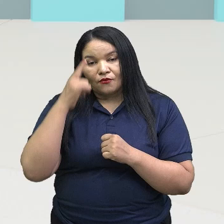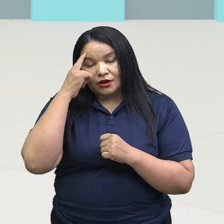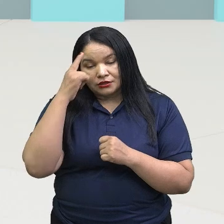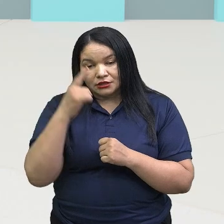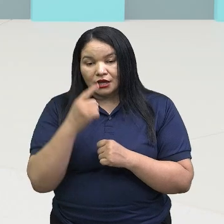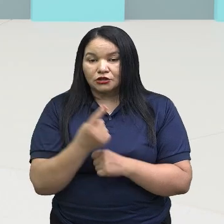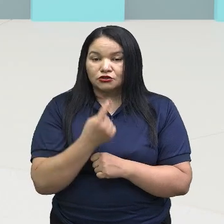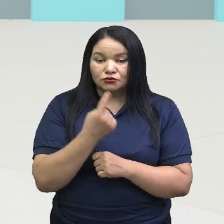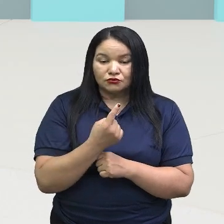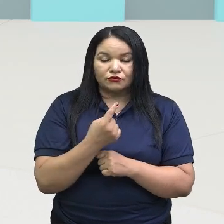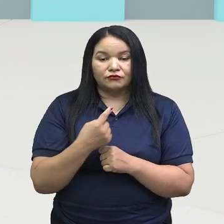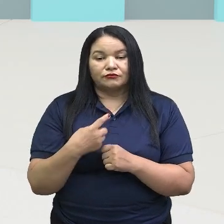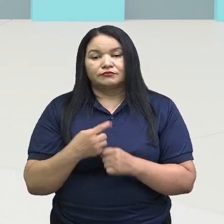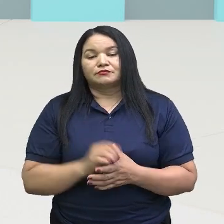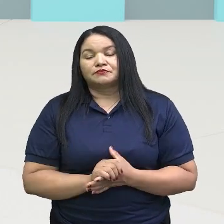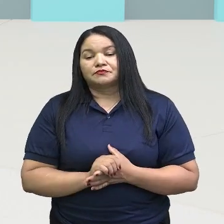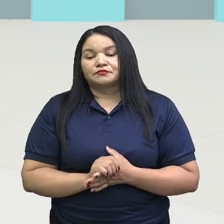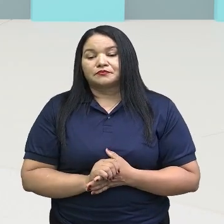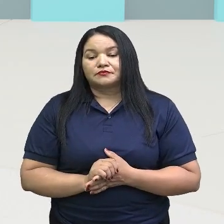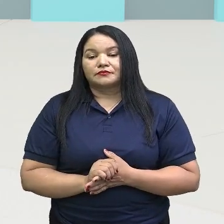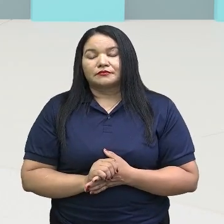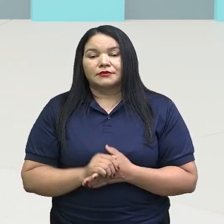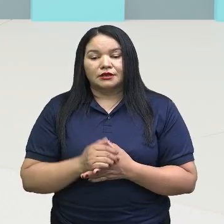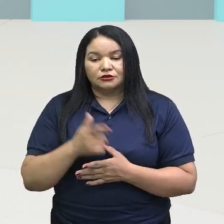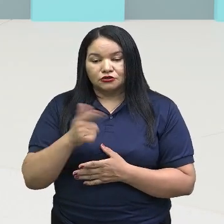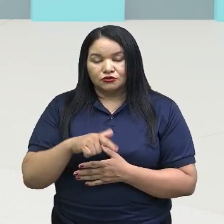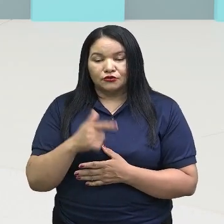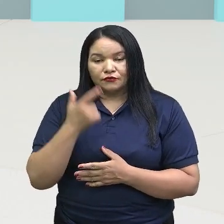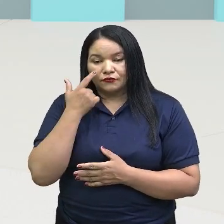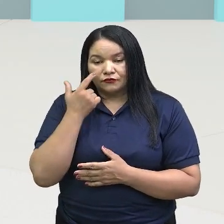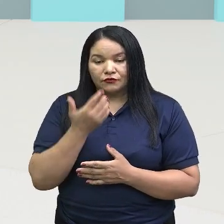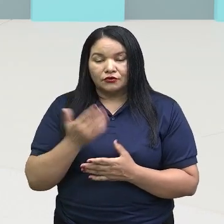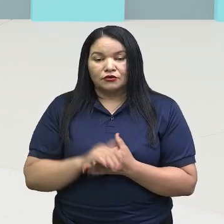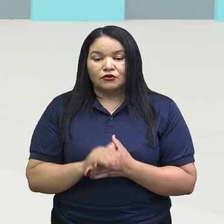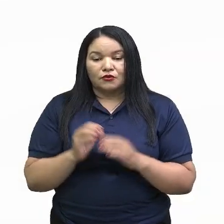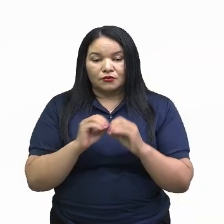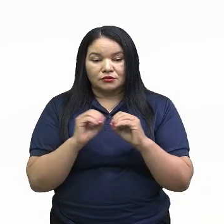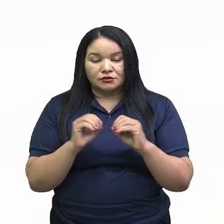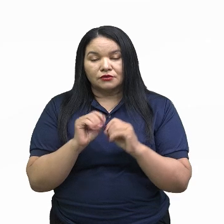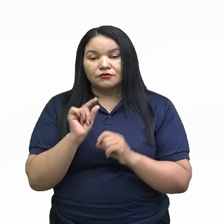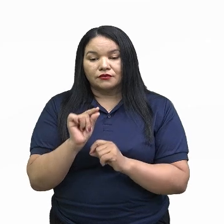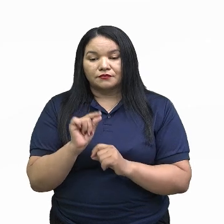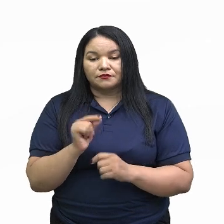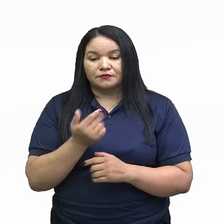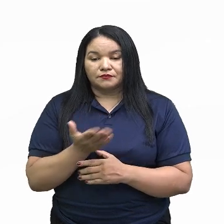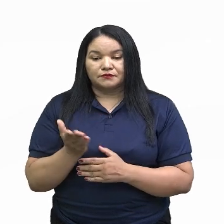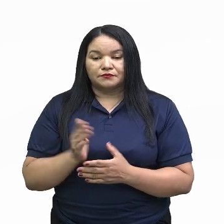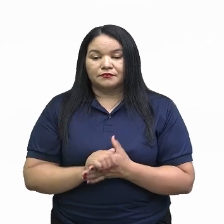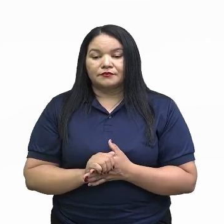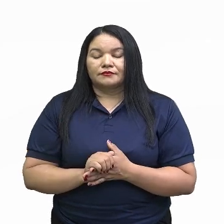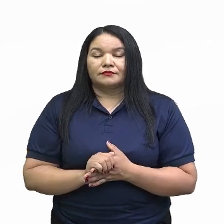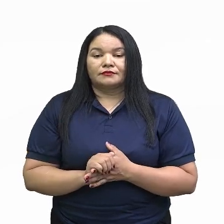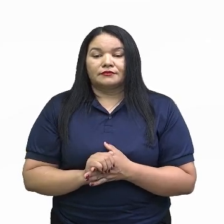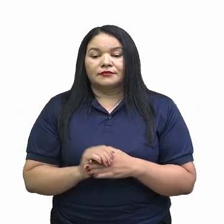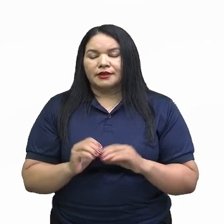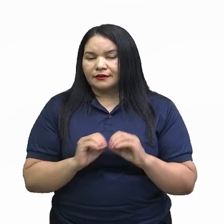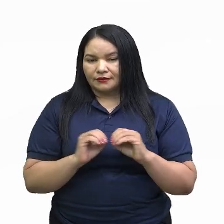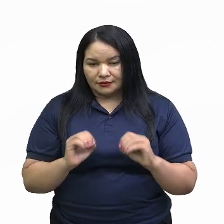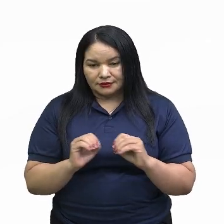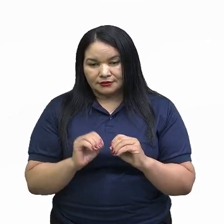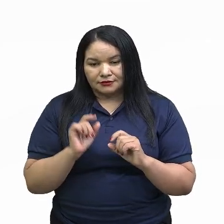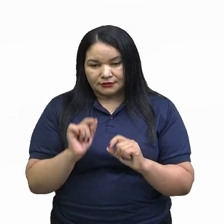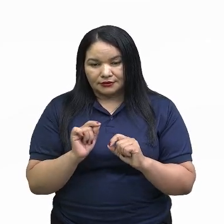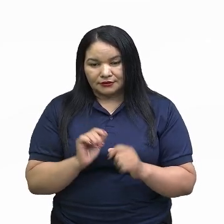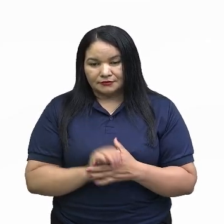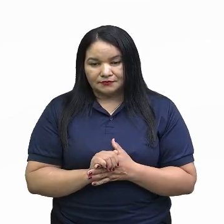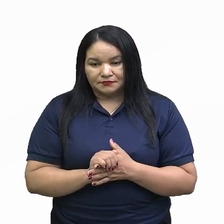ideia de um só verbo, ok? Então, vamos só recapitular o conceito de oração. Acompanhem comigo. Então, o que é oração?